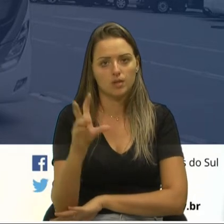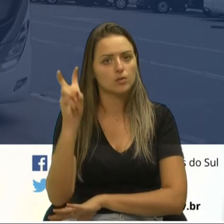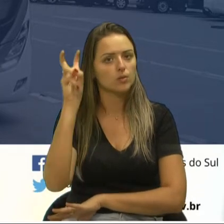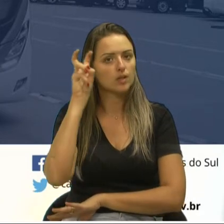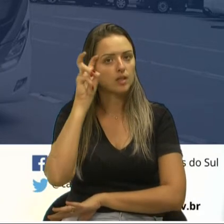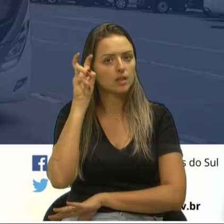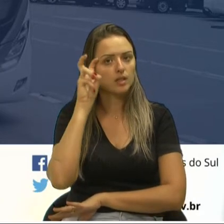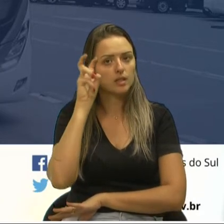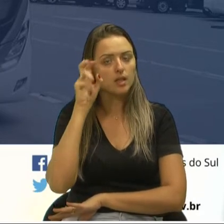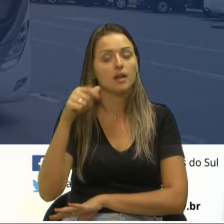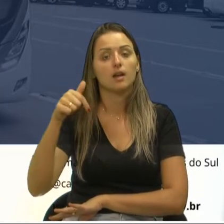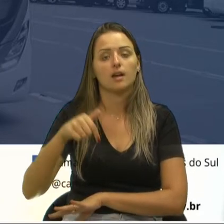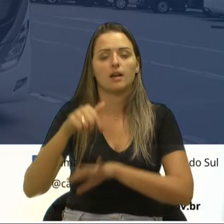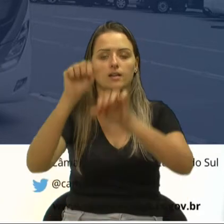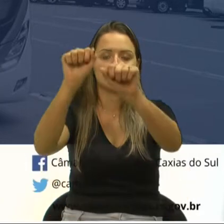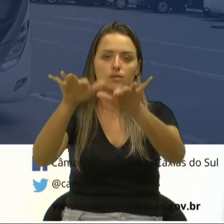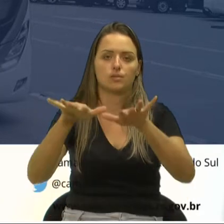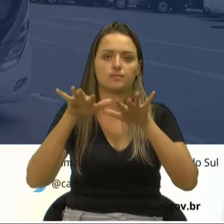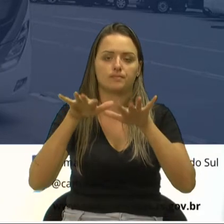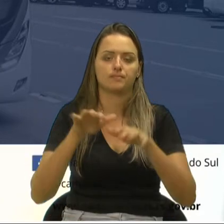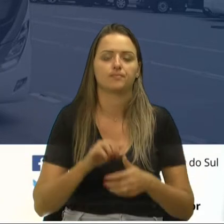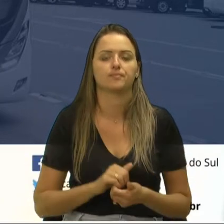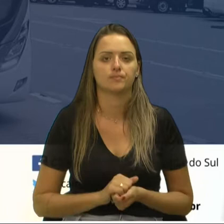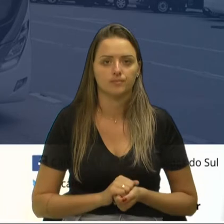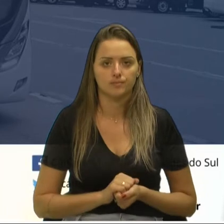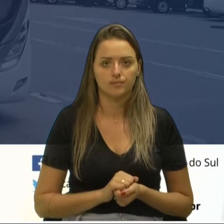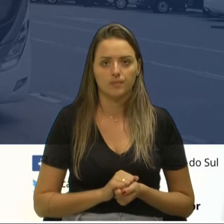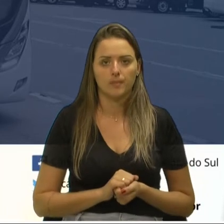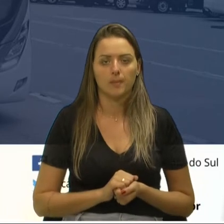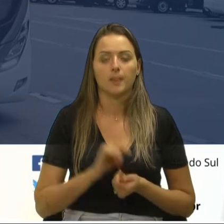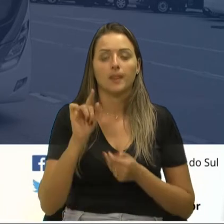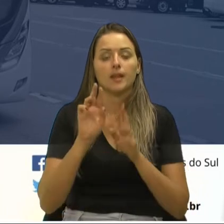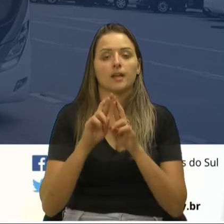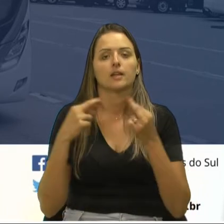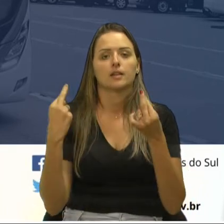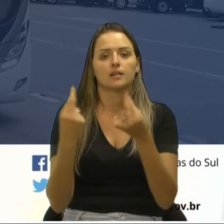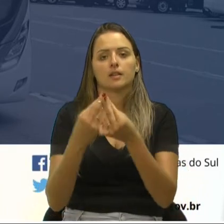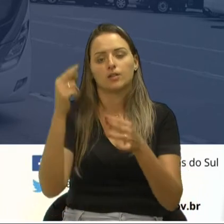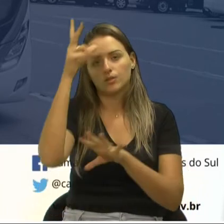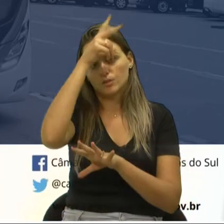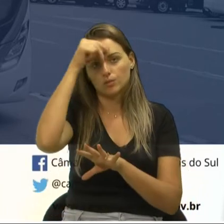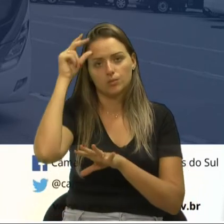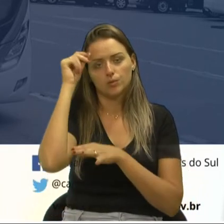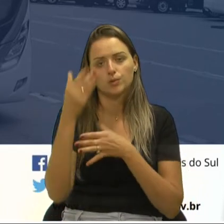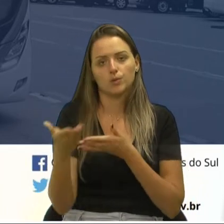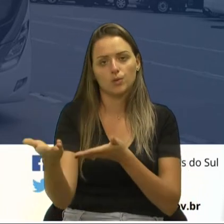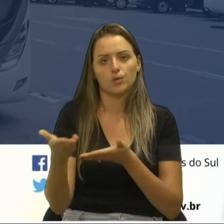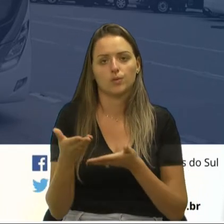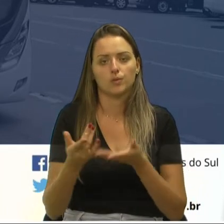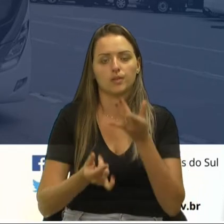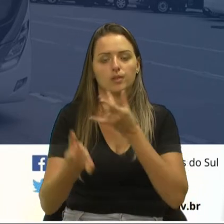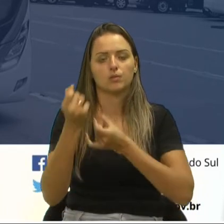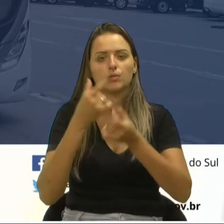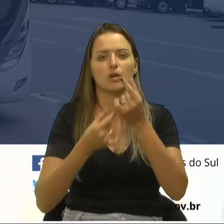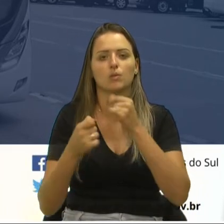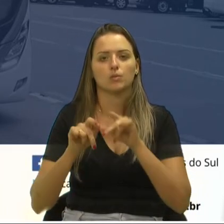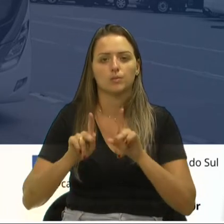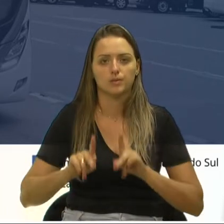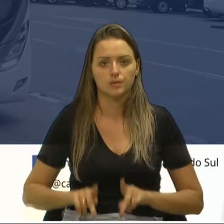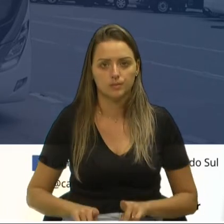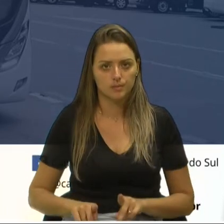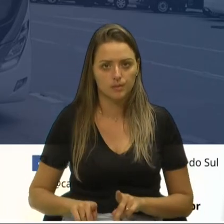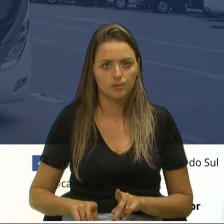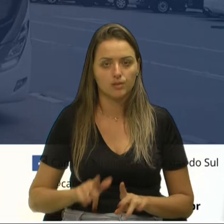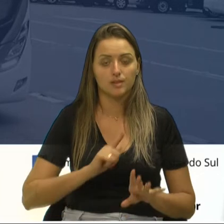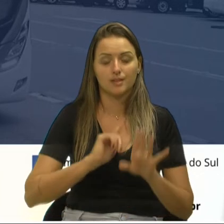quinta-feira, aqui no plenário. Nessa audiência pública, estaremos convidando algumas pessoas de